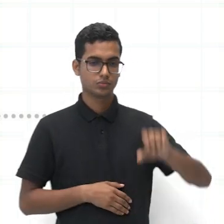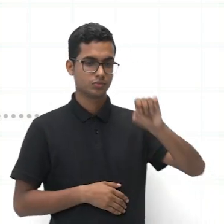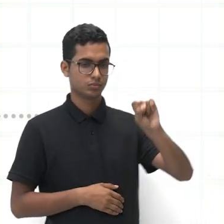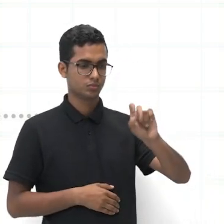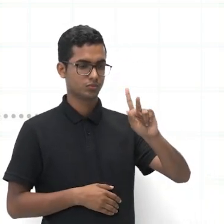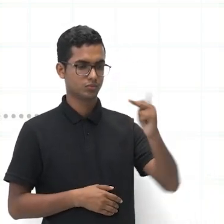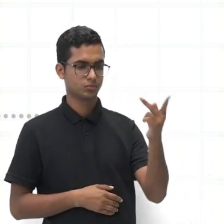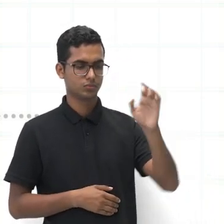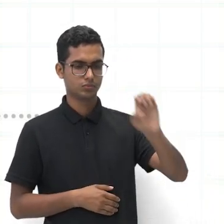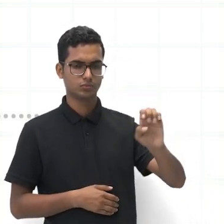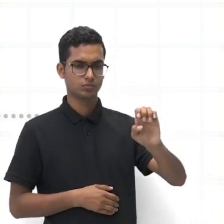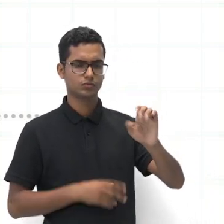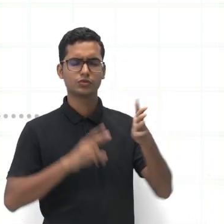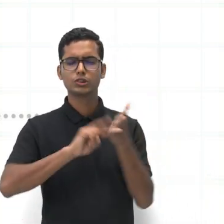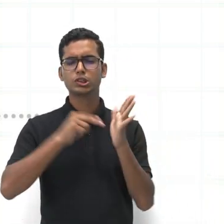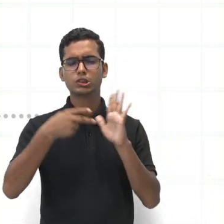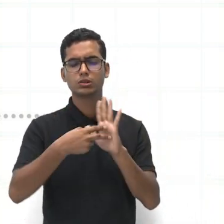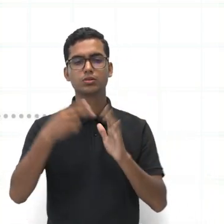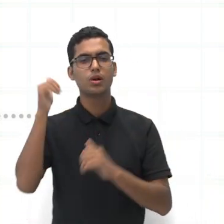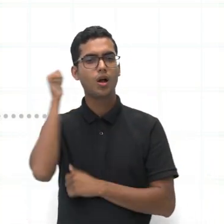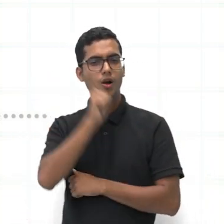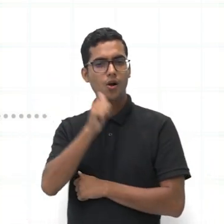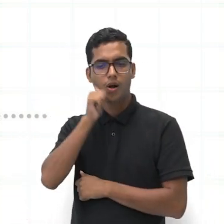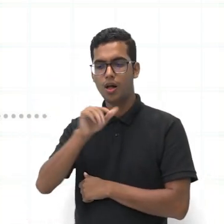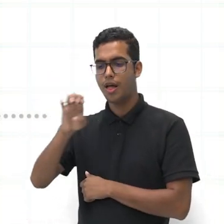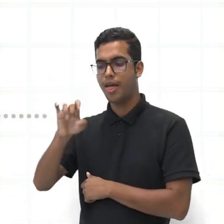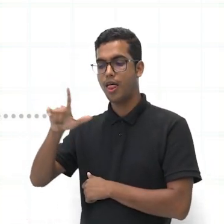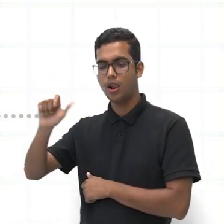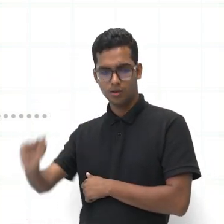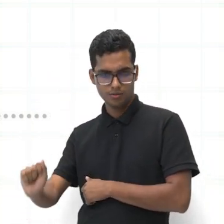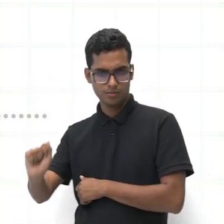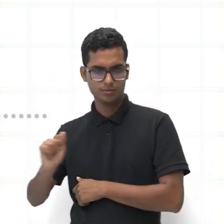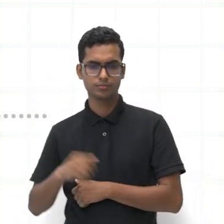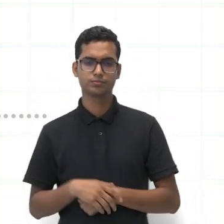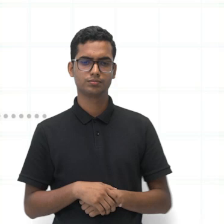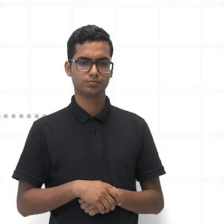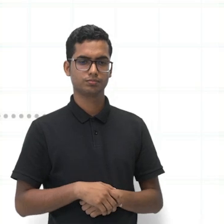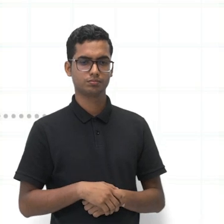palavra she, que quer dizer ela. Então, where does